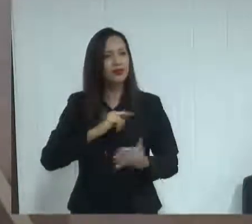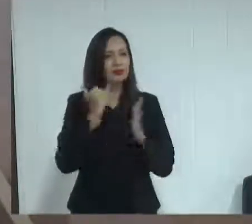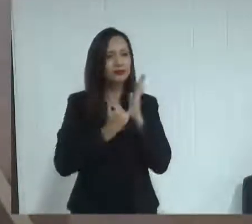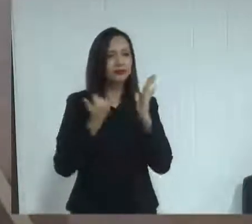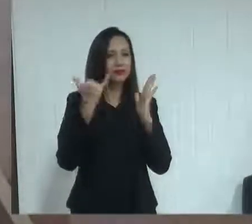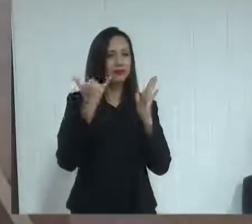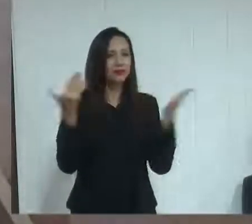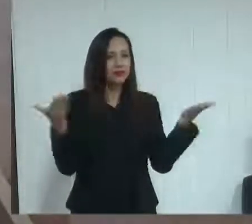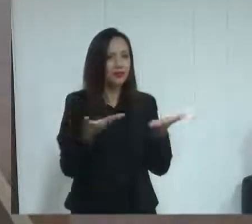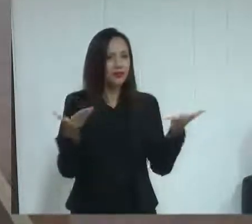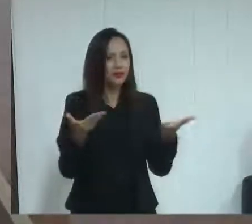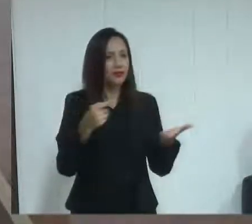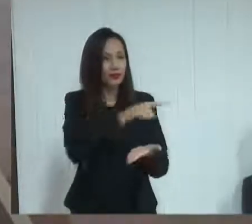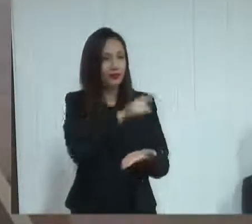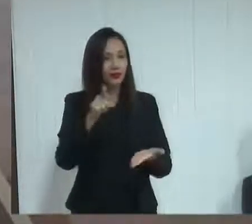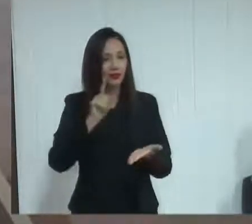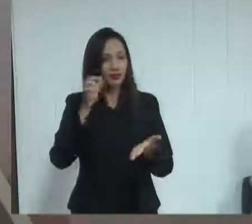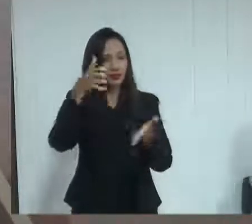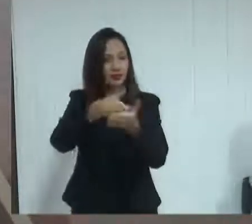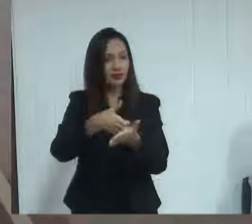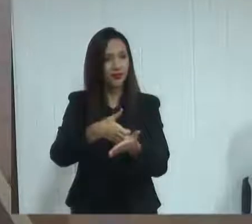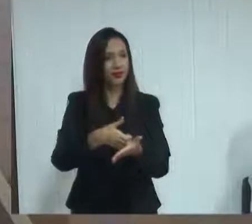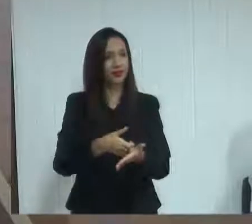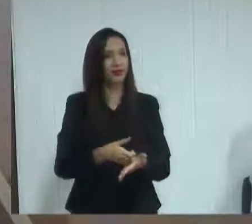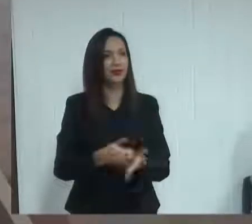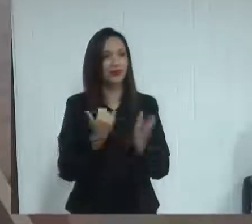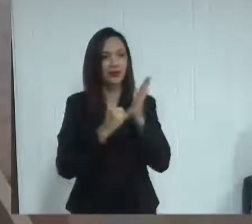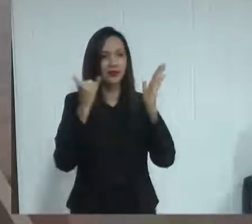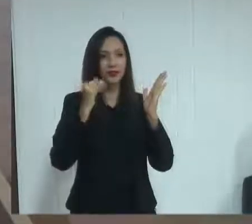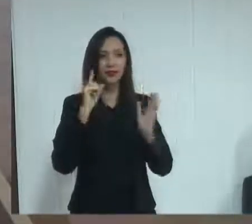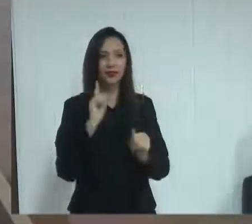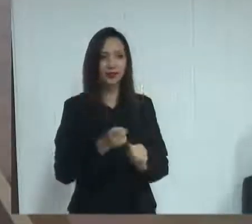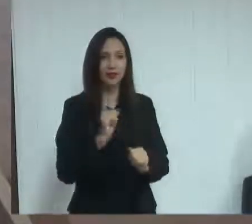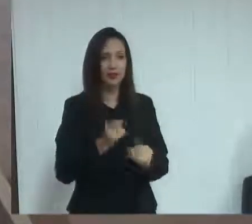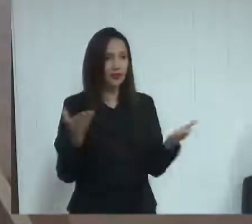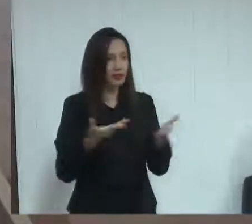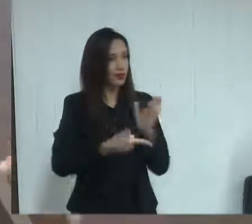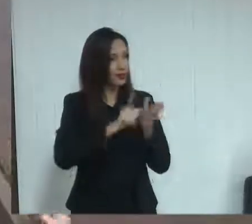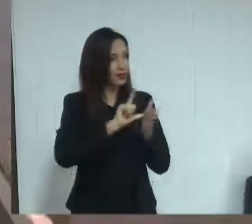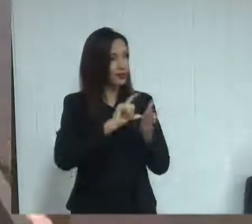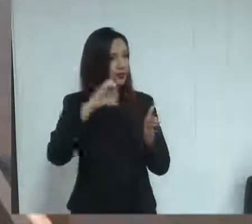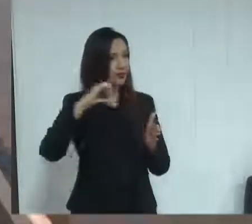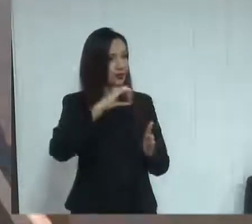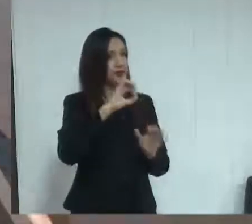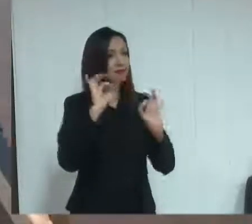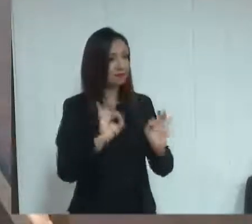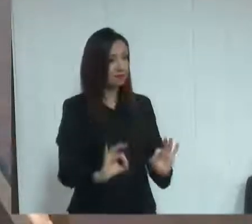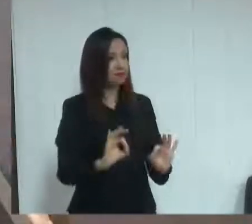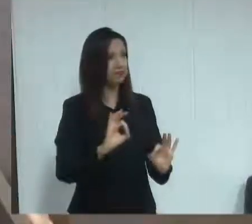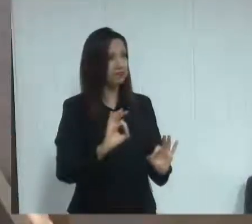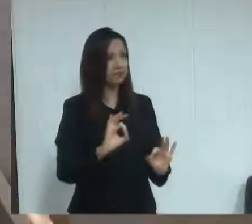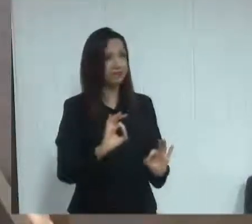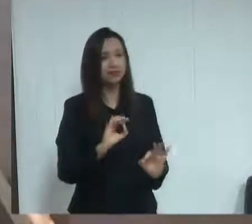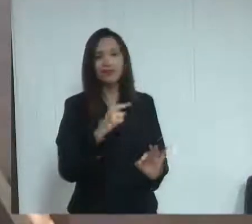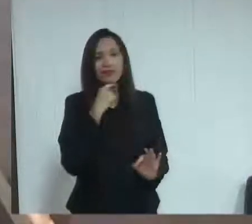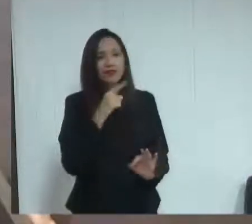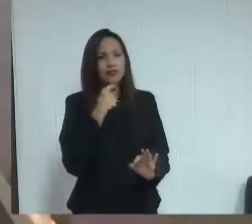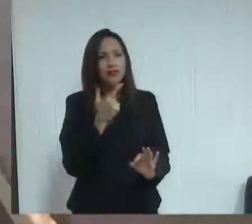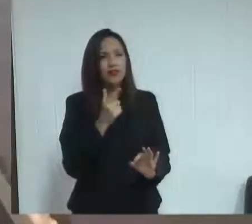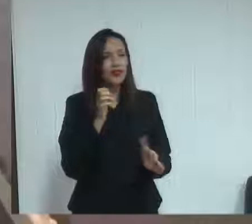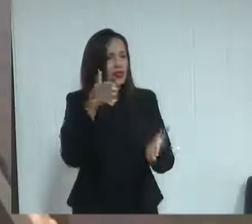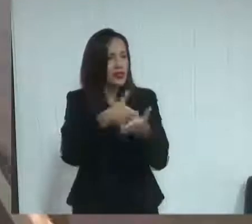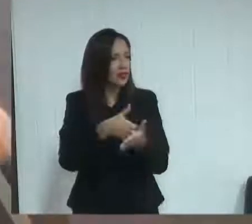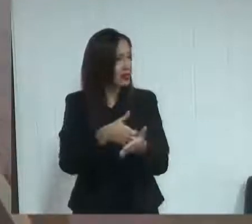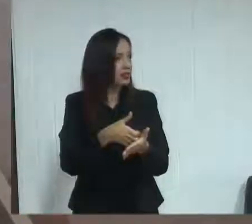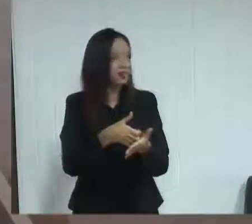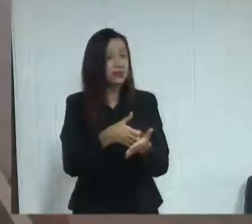se você pagar o imposto de 1.000 com antecedência, com desconto de 10%, vai ser 900, é verdade. E quem não tem condições de pagar esse imposto